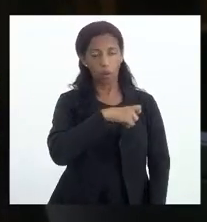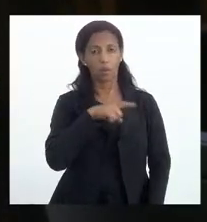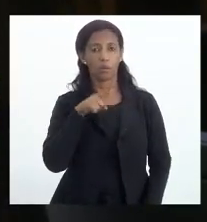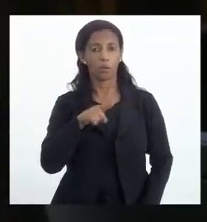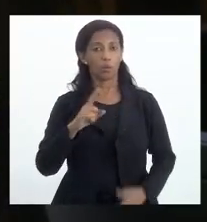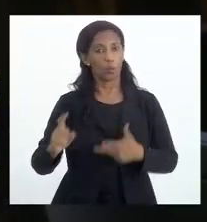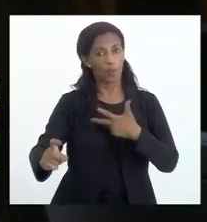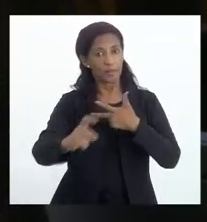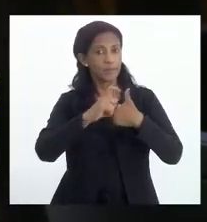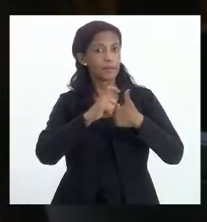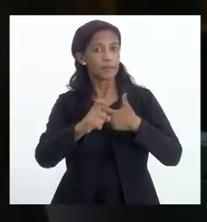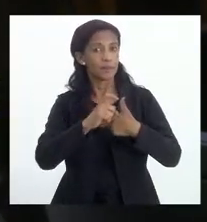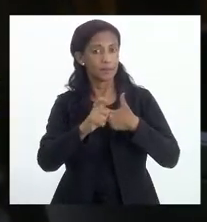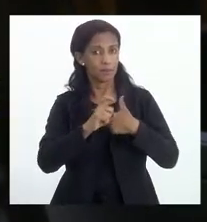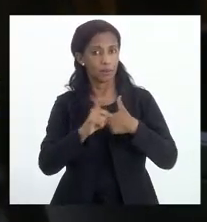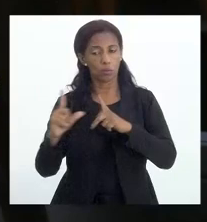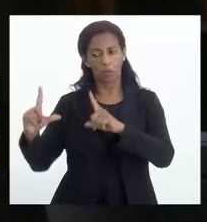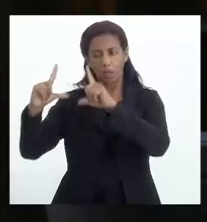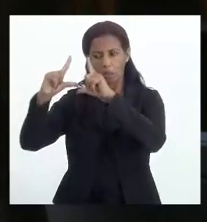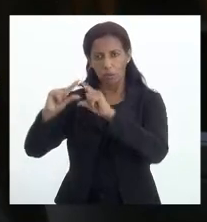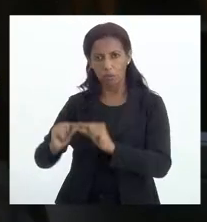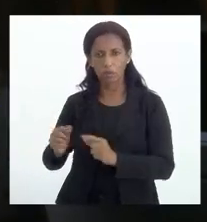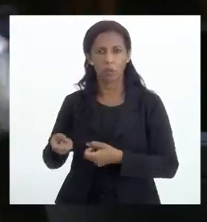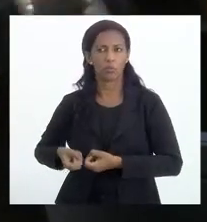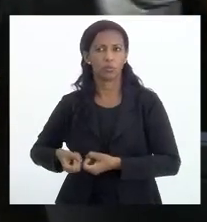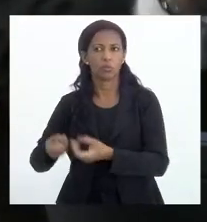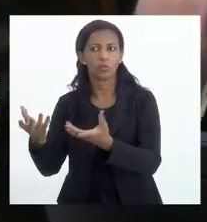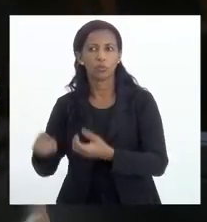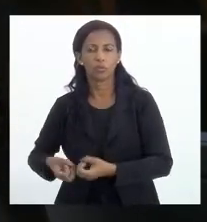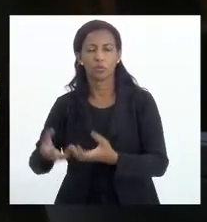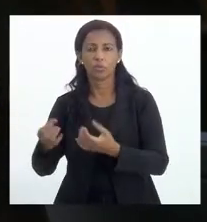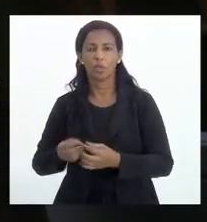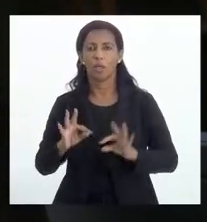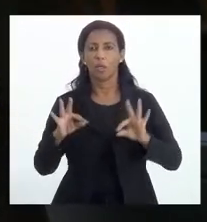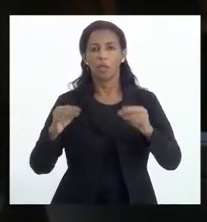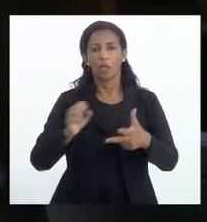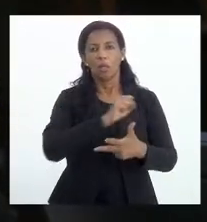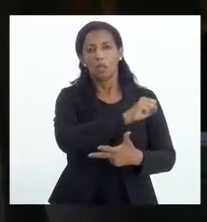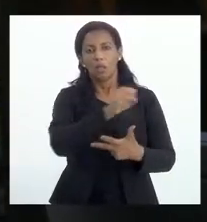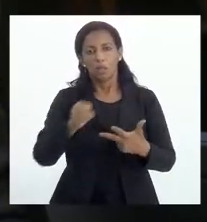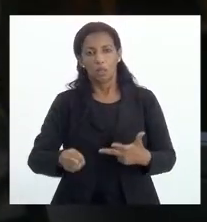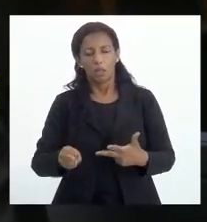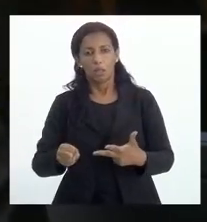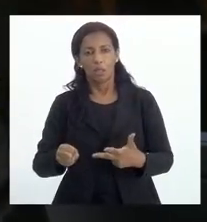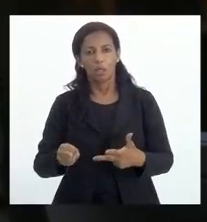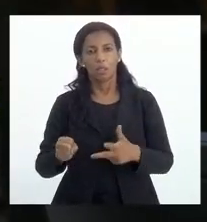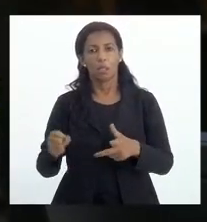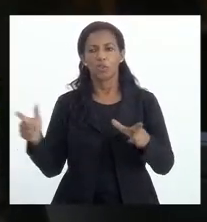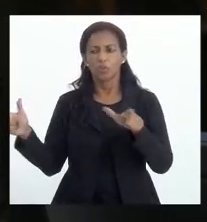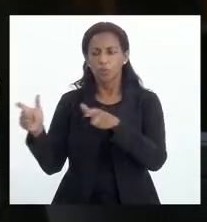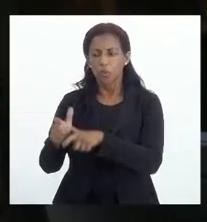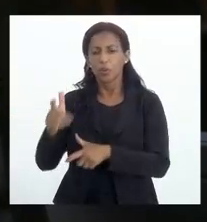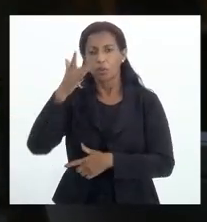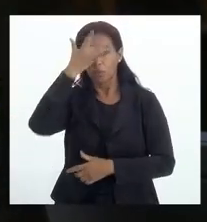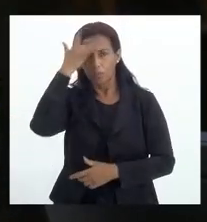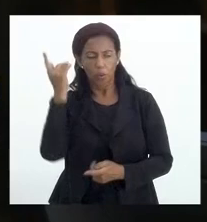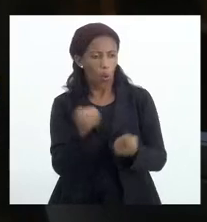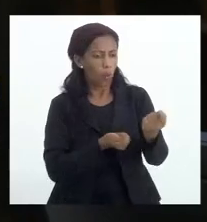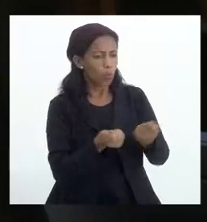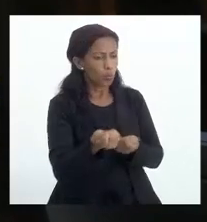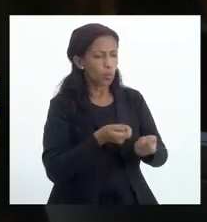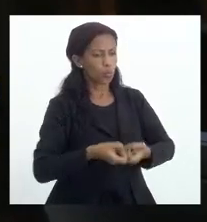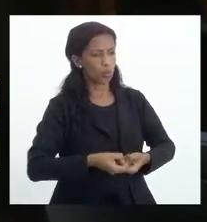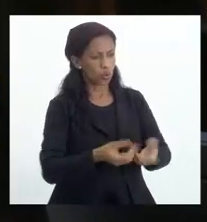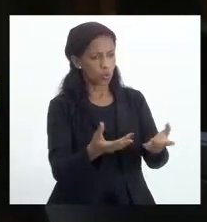do executivo, na redução de custos, em todos os poderes, na redução de pessoal, no controle de